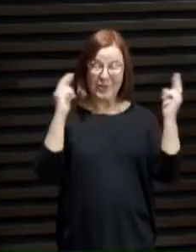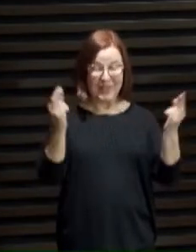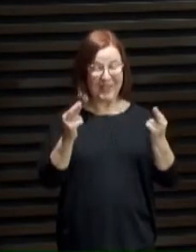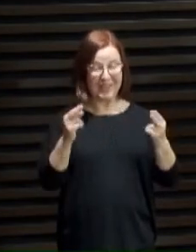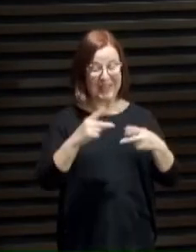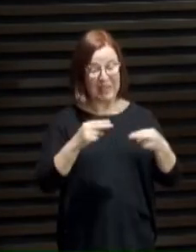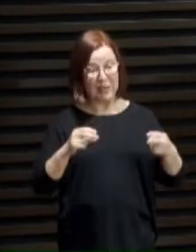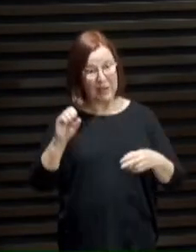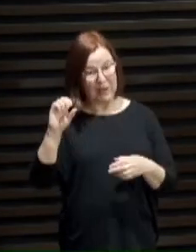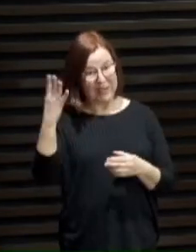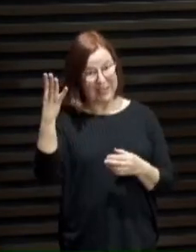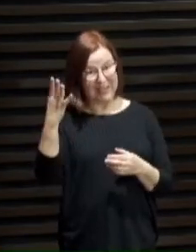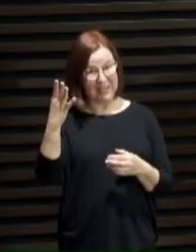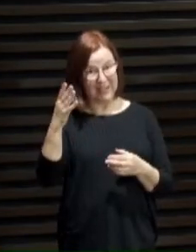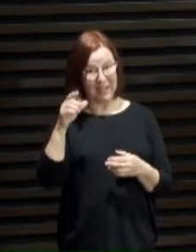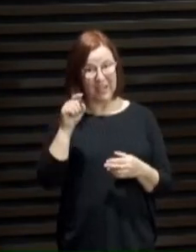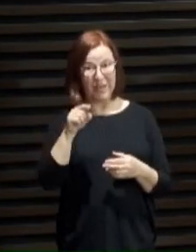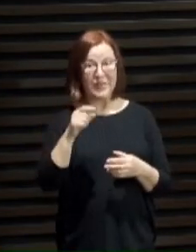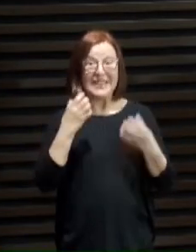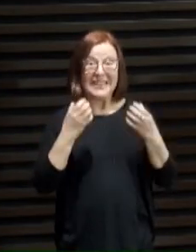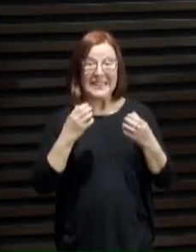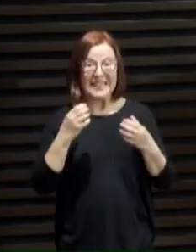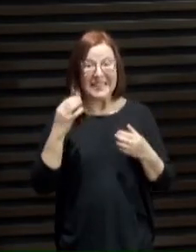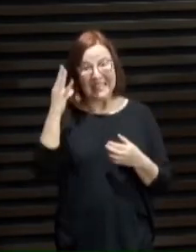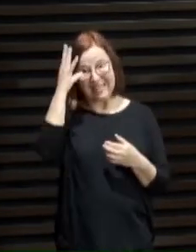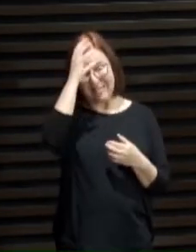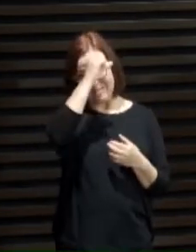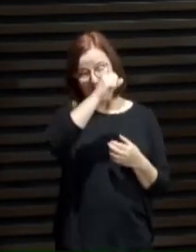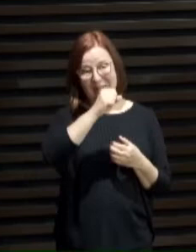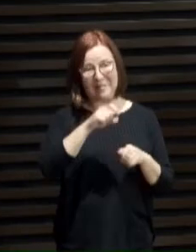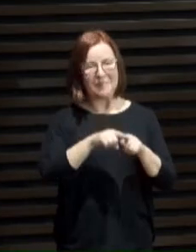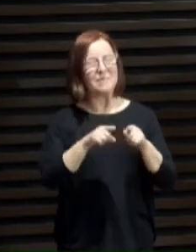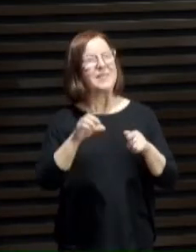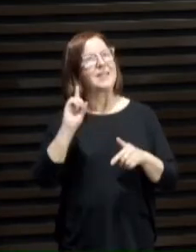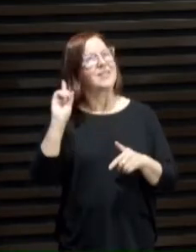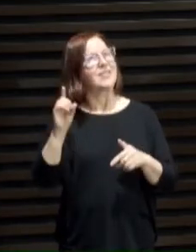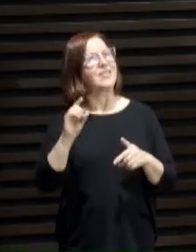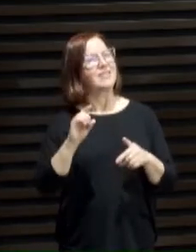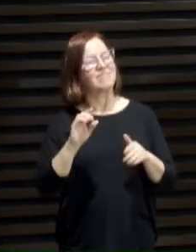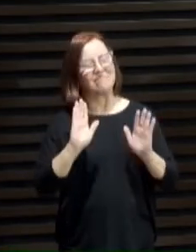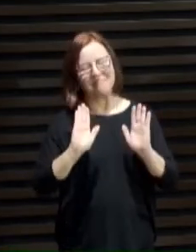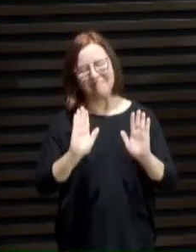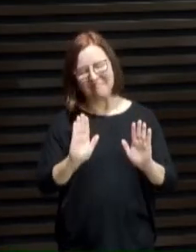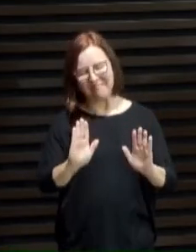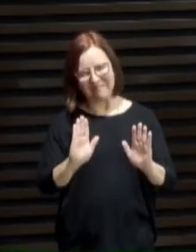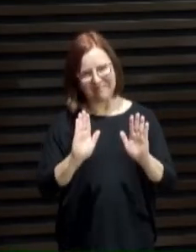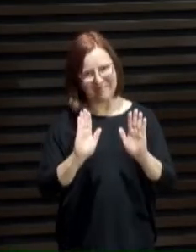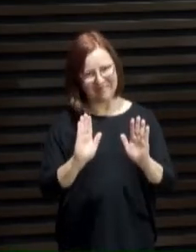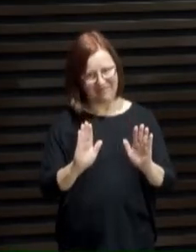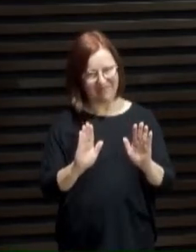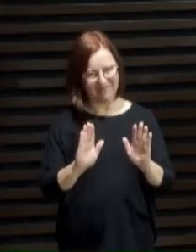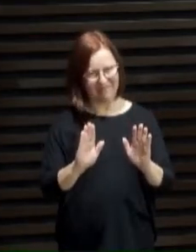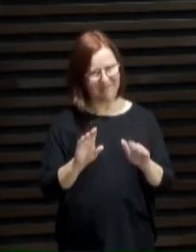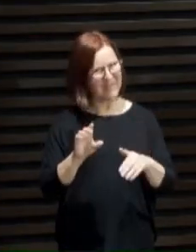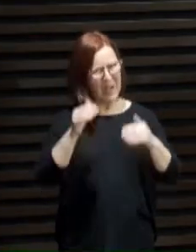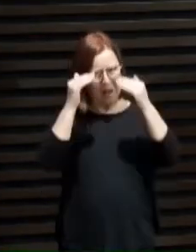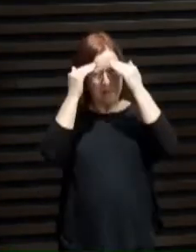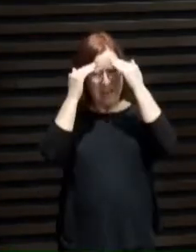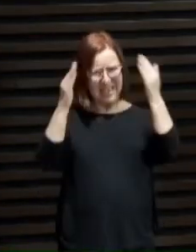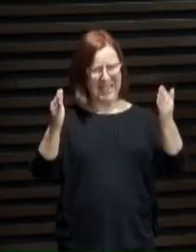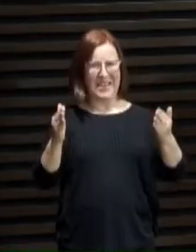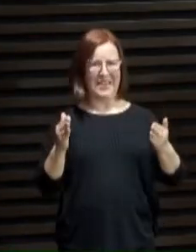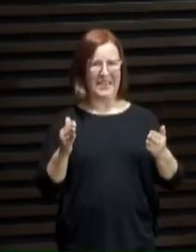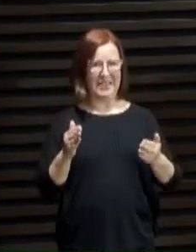acontecem, você quer entender e Deus está dizendo para você, calma, faz, obedece, depois você vai